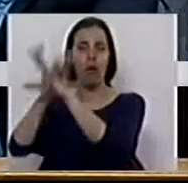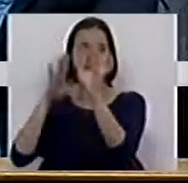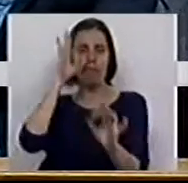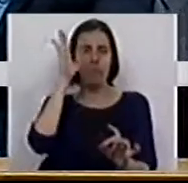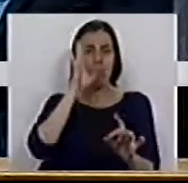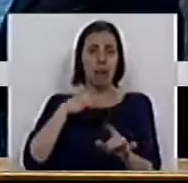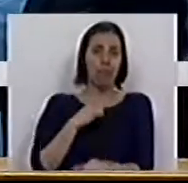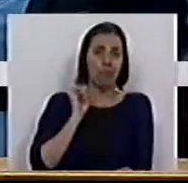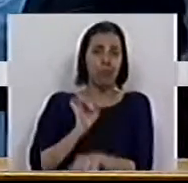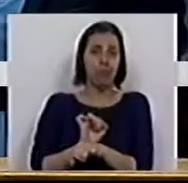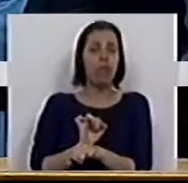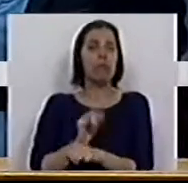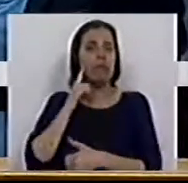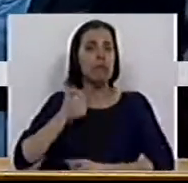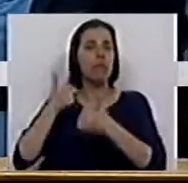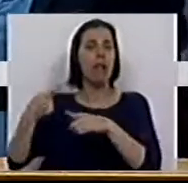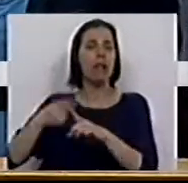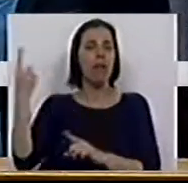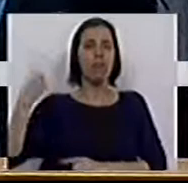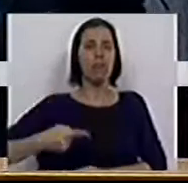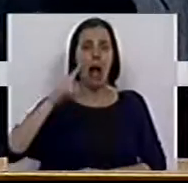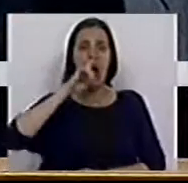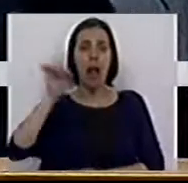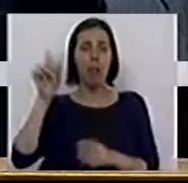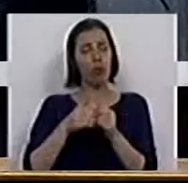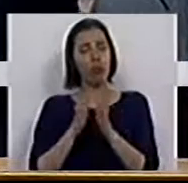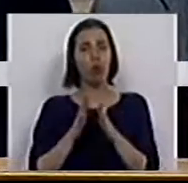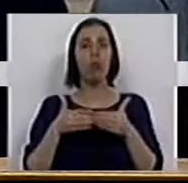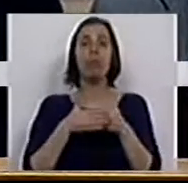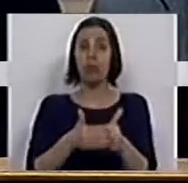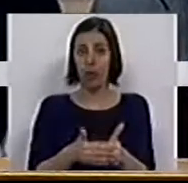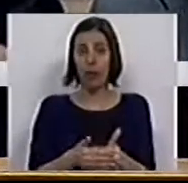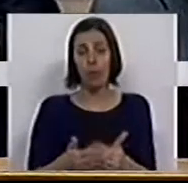estamos reféns dos interesses alemães em todo este processo.